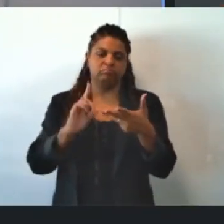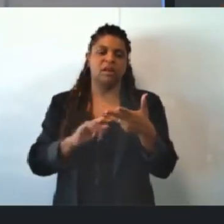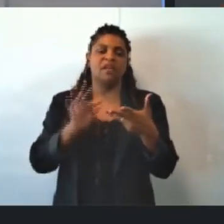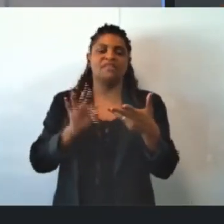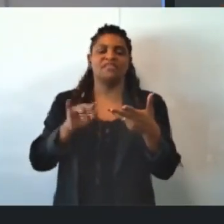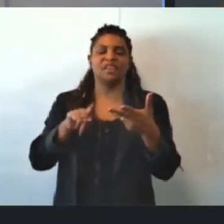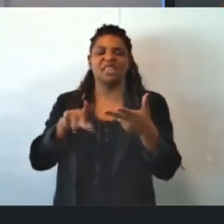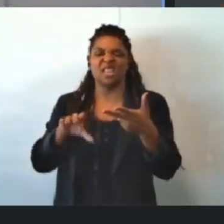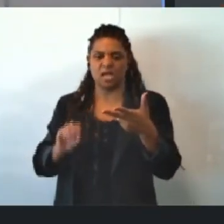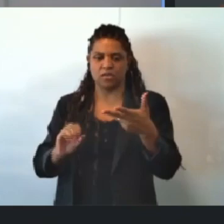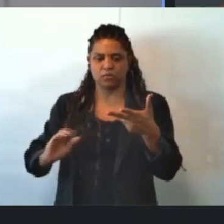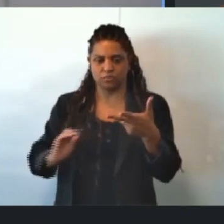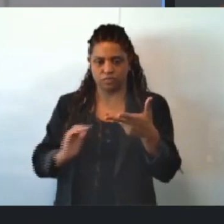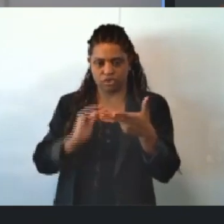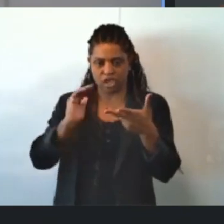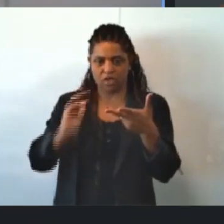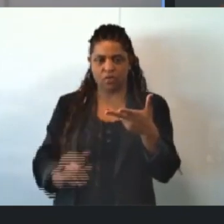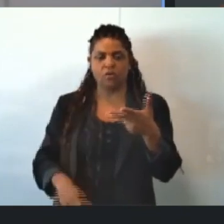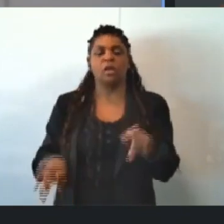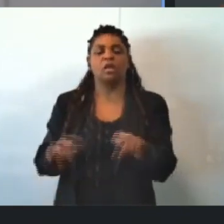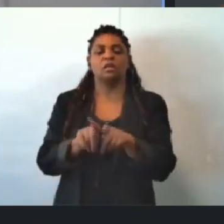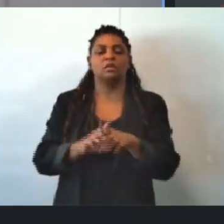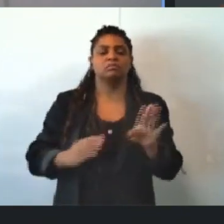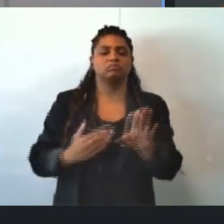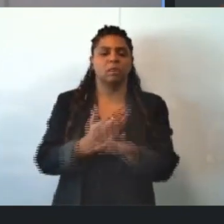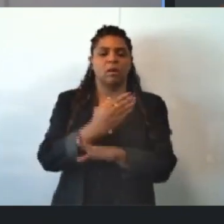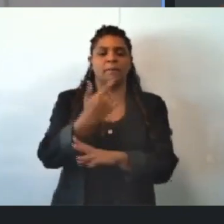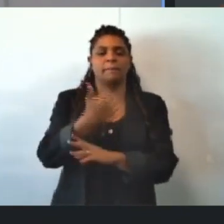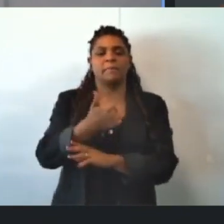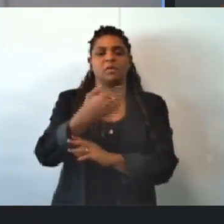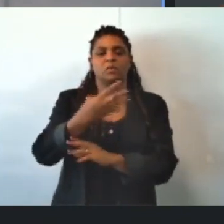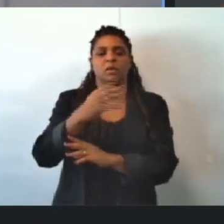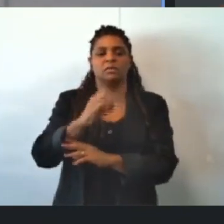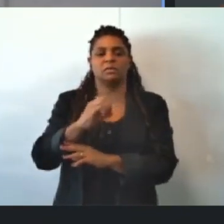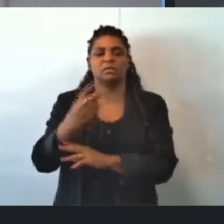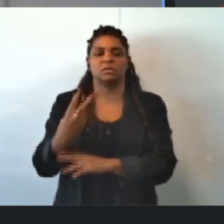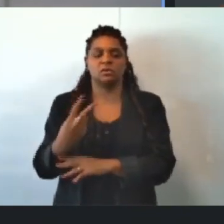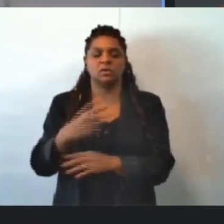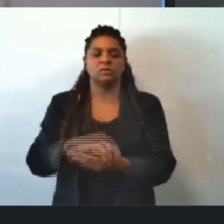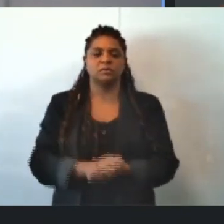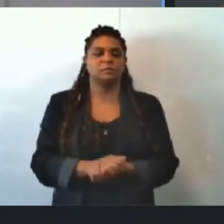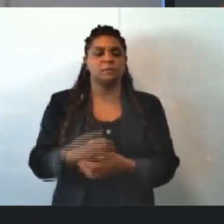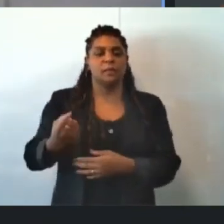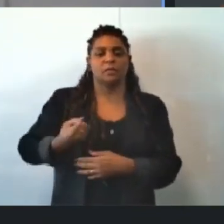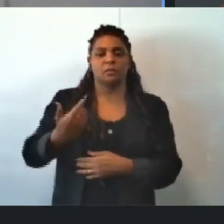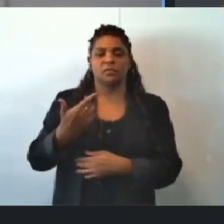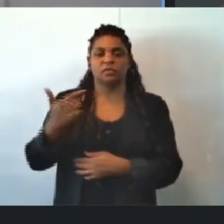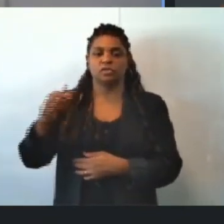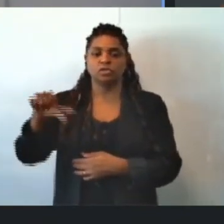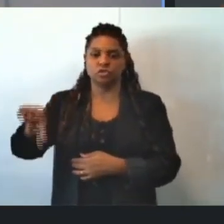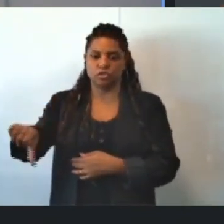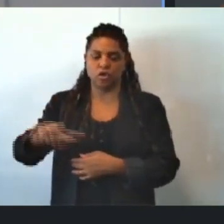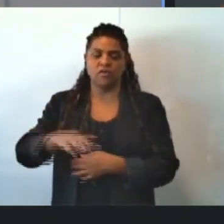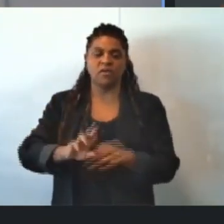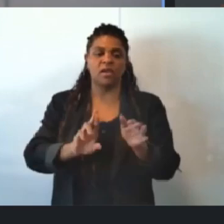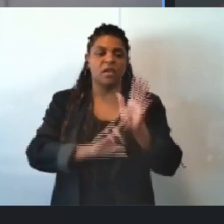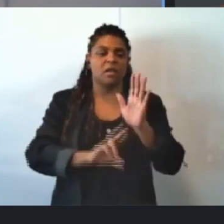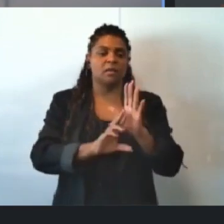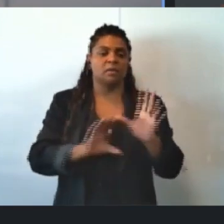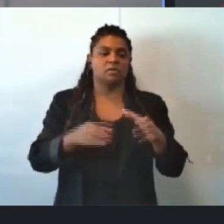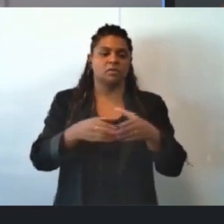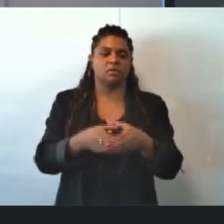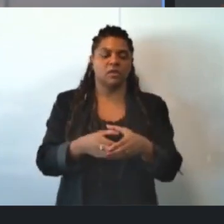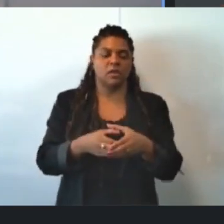com o requerimento. Está aprovado o requerimento 1402. 29º. Requerimento de comissão 1403 de 24. Uma